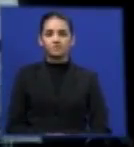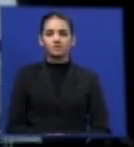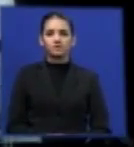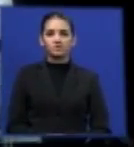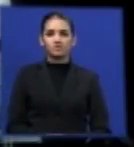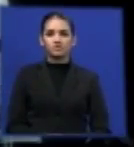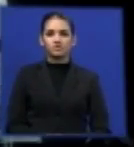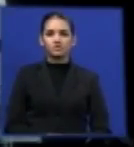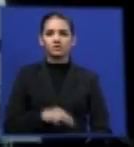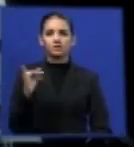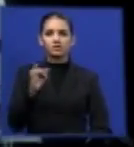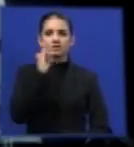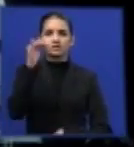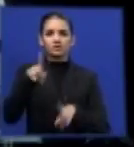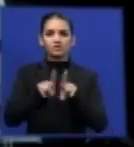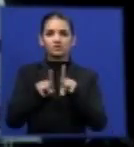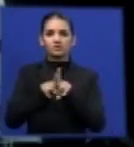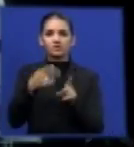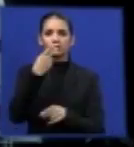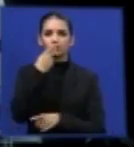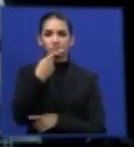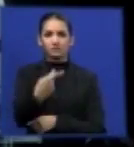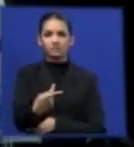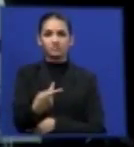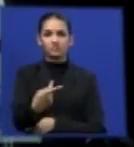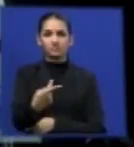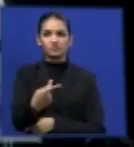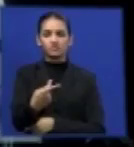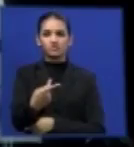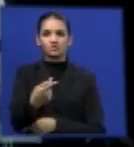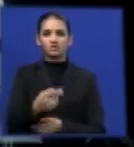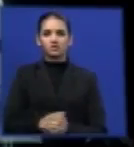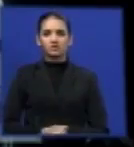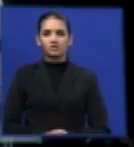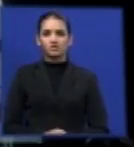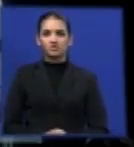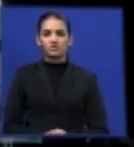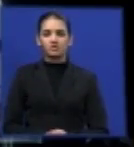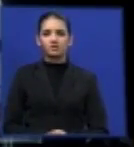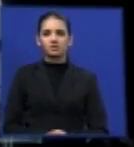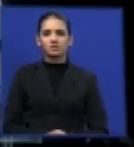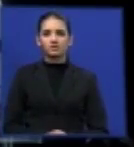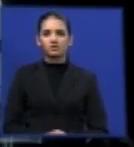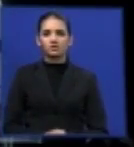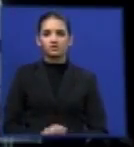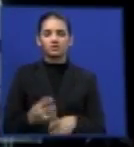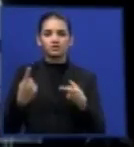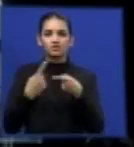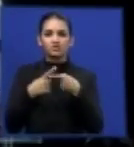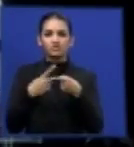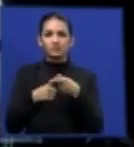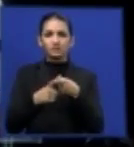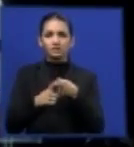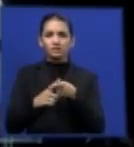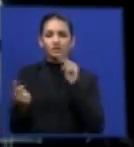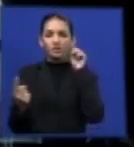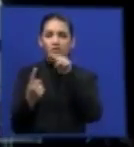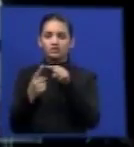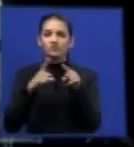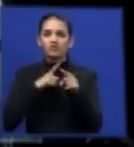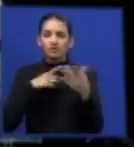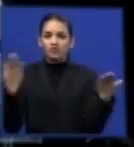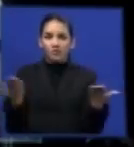é importante salientar eh que eh para efeito do que tá sendo arguido